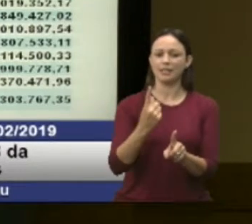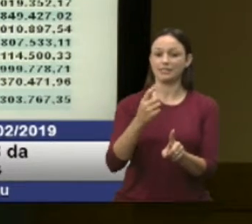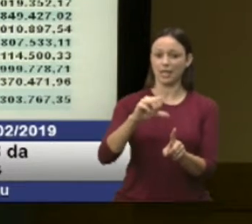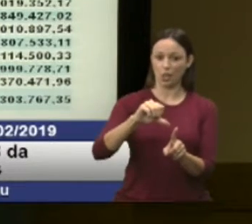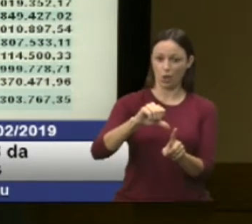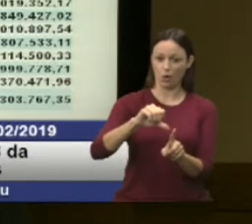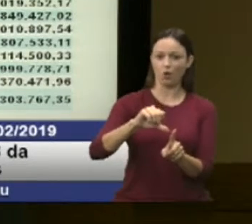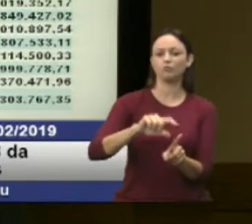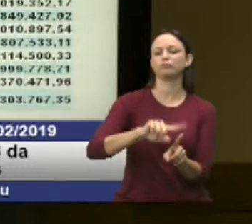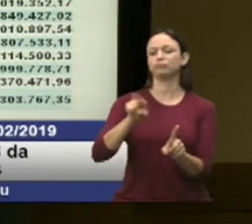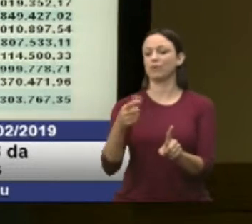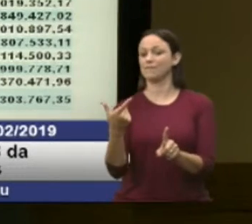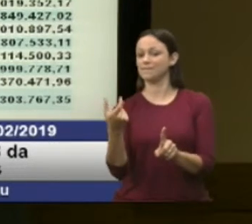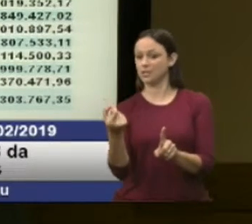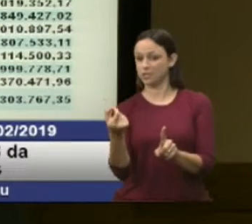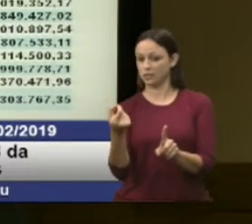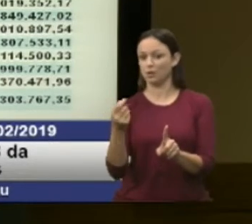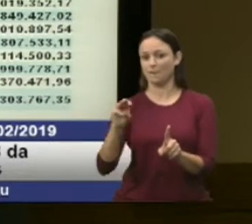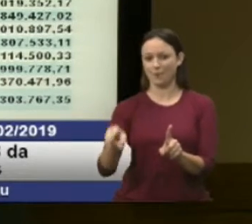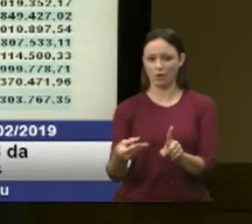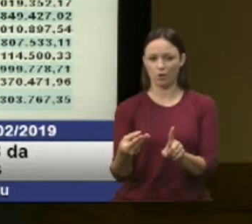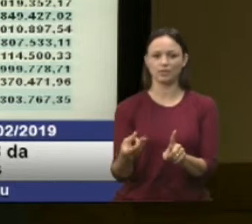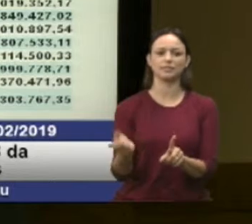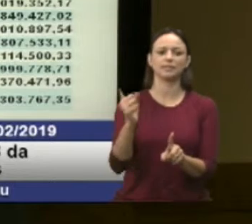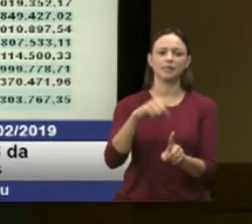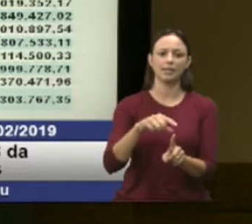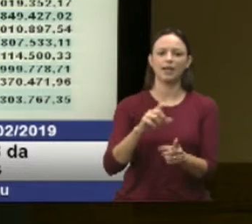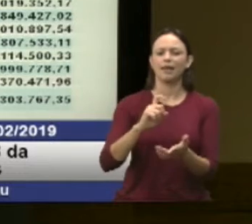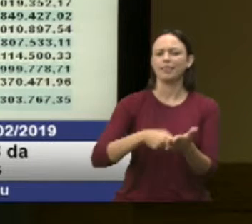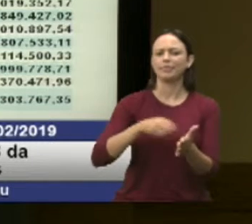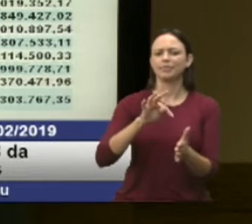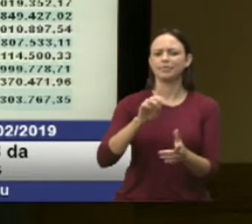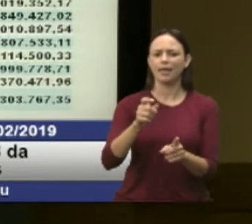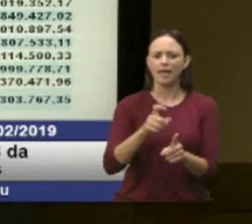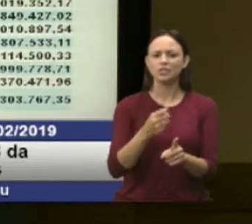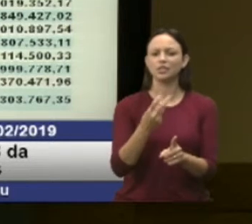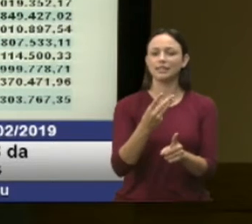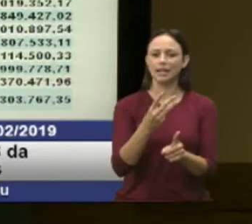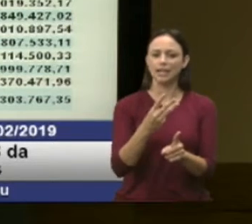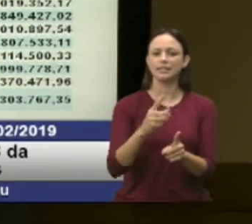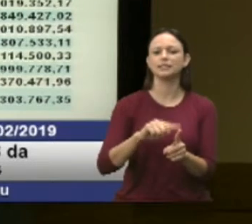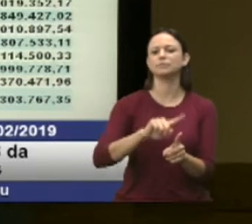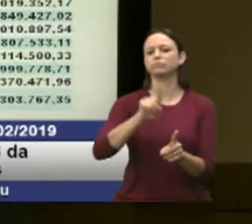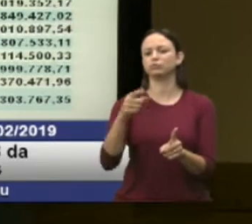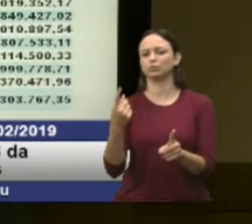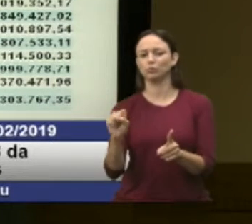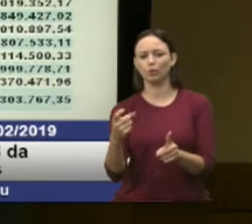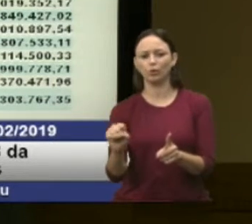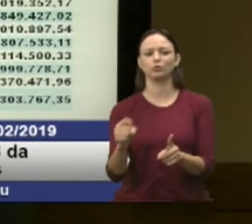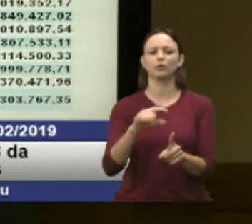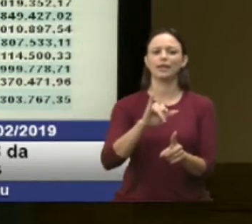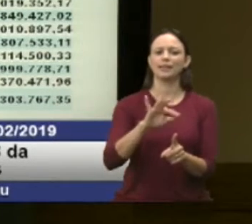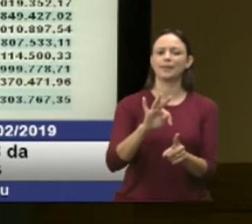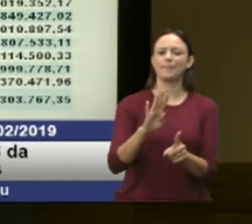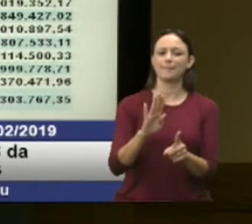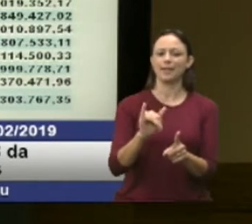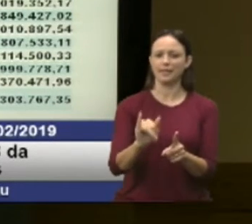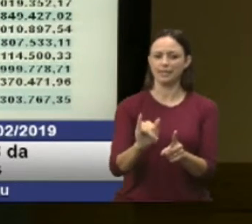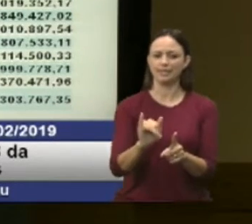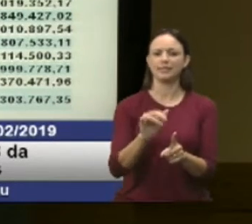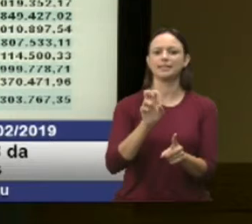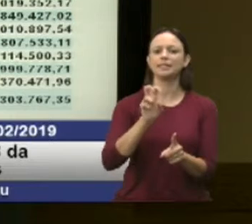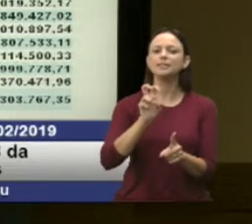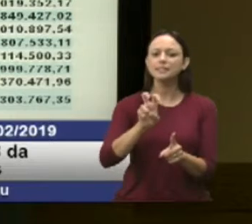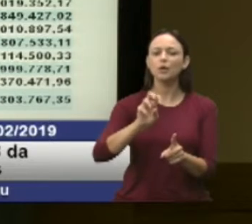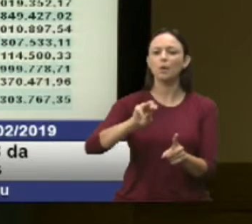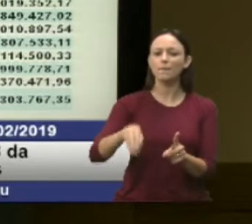para 20 milhões, as taxas de 13 milhões para 18, o ITBI de 5 milhões e